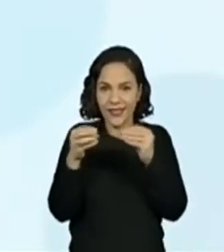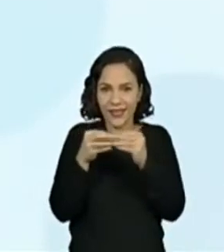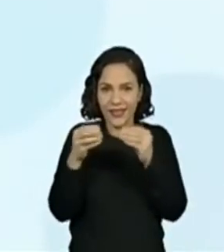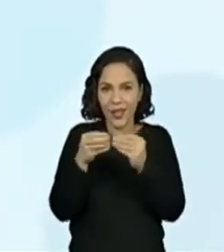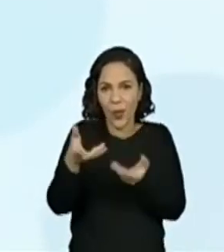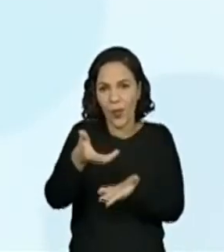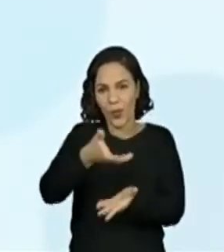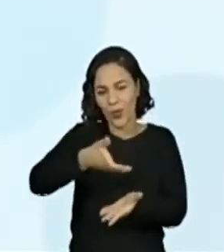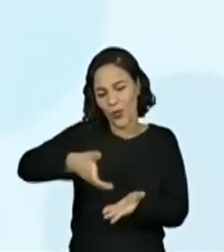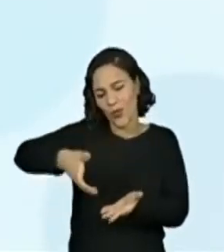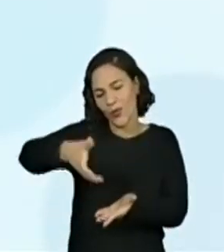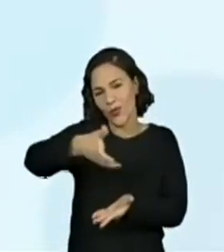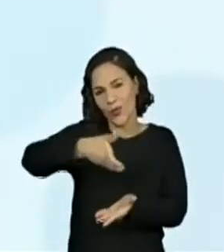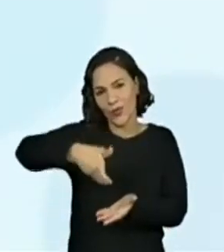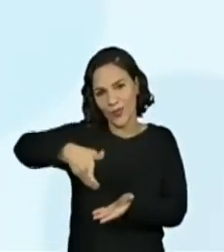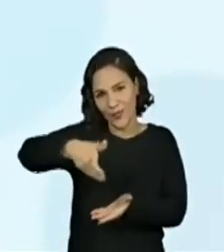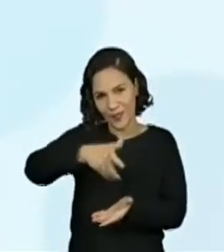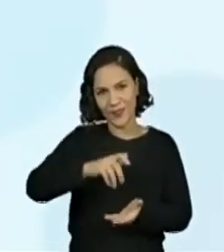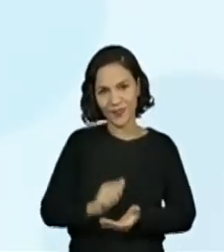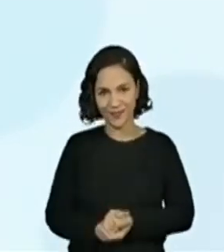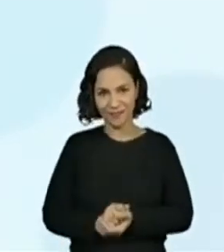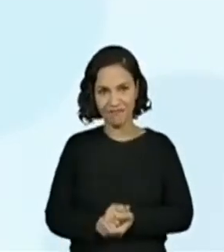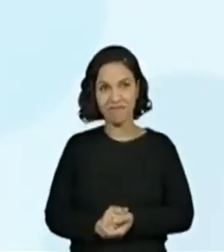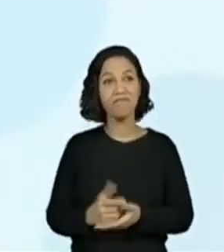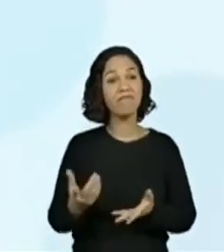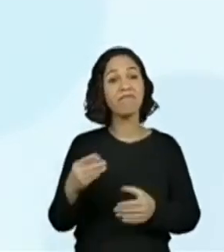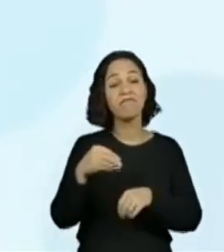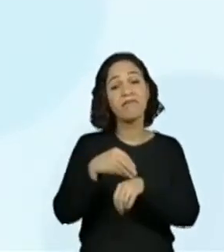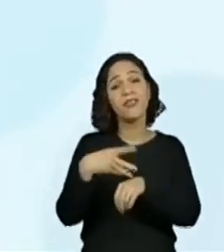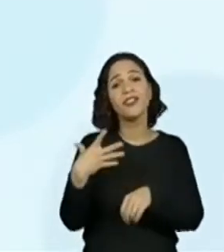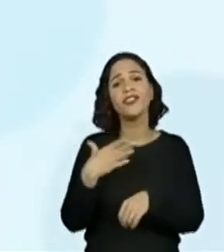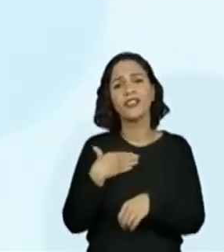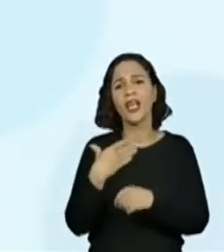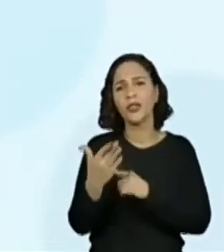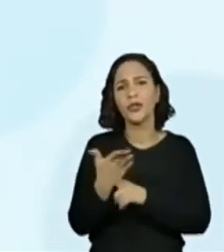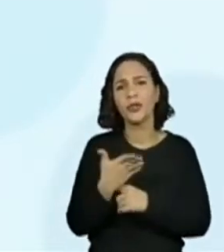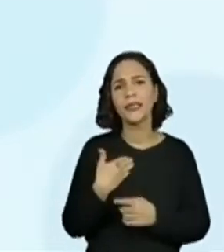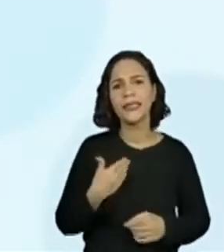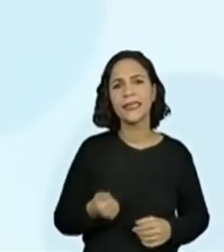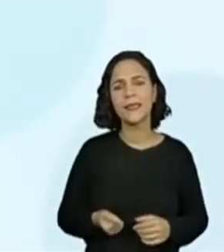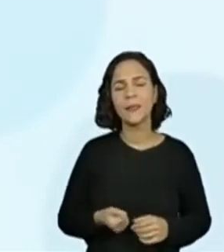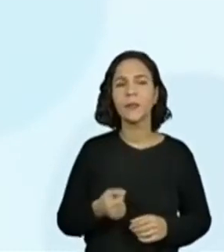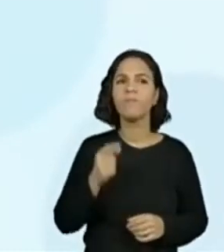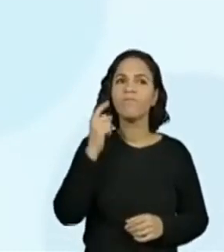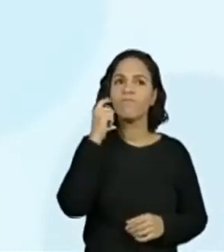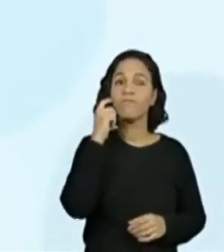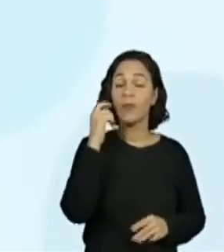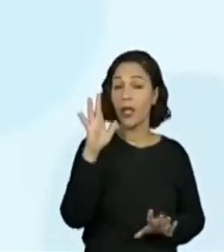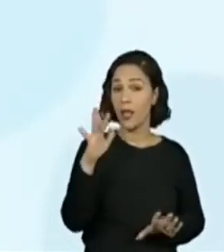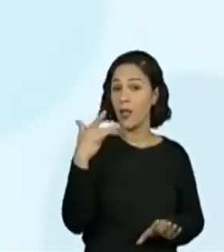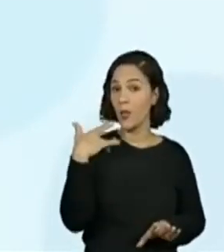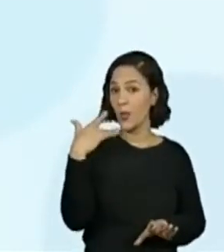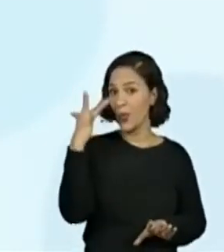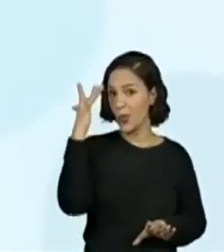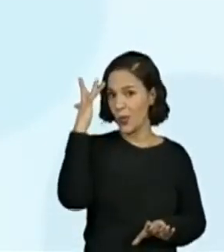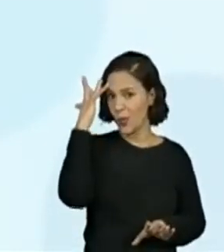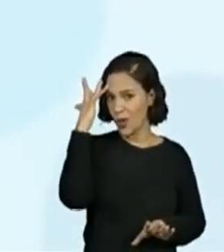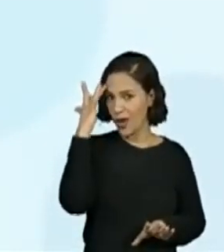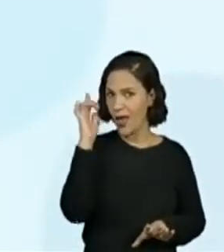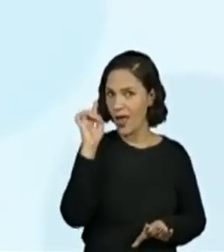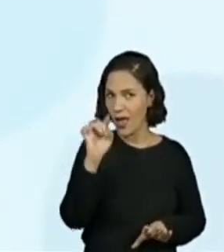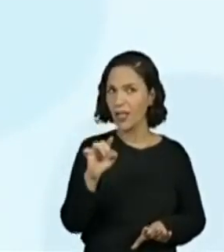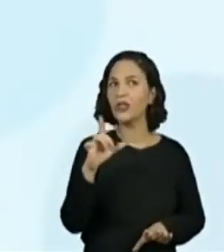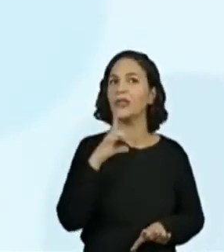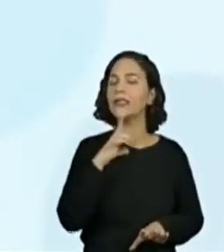estão falando ajuda. Vamos lá. Ajuda? Então, vamos lá. Ajuda eles. Eu vai. Acho que tem na nossa lista um nome